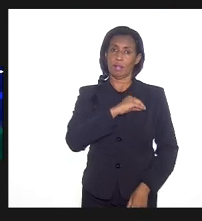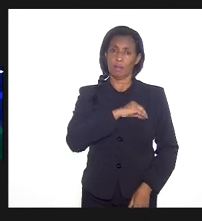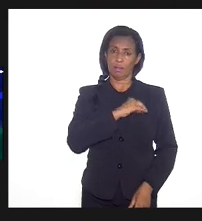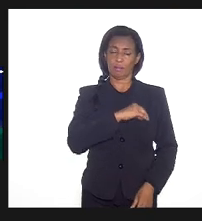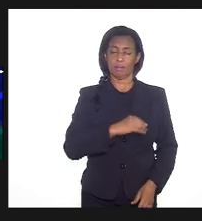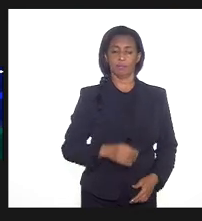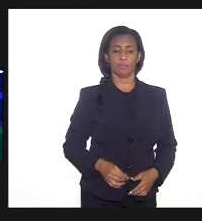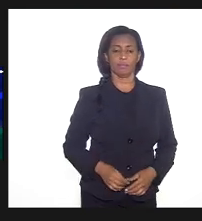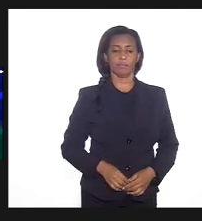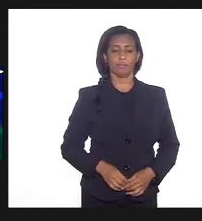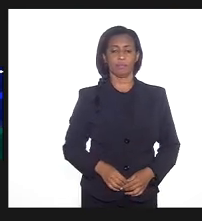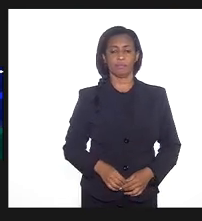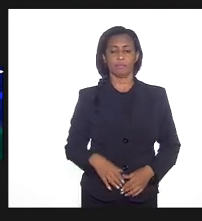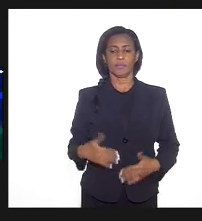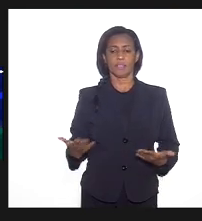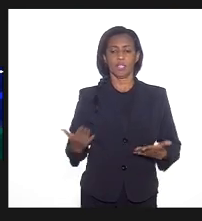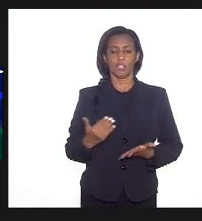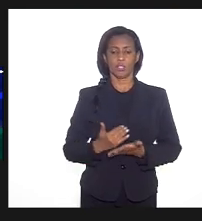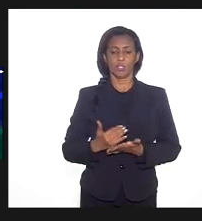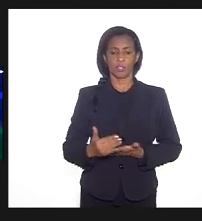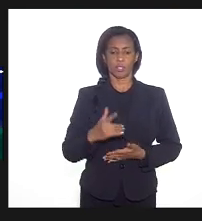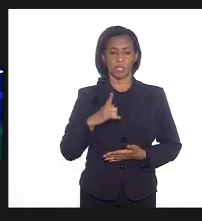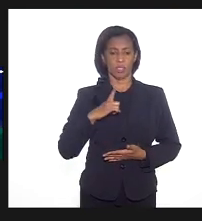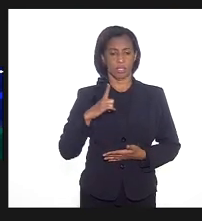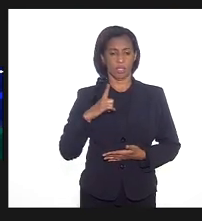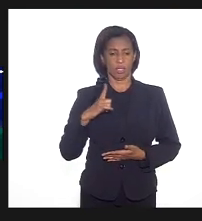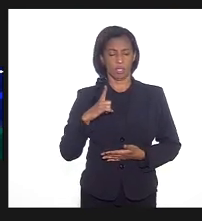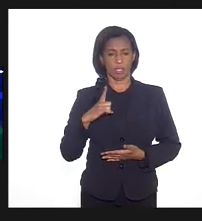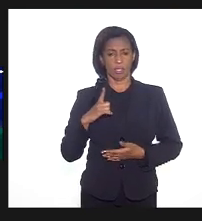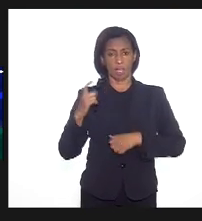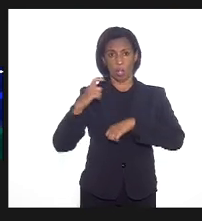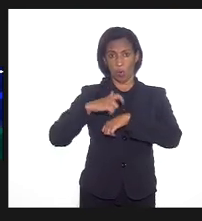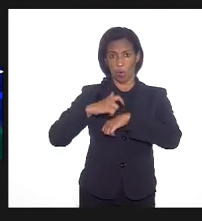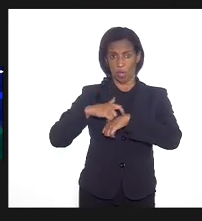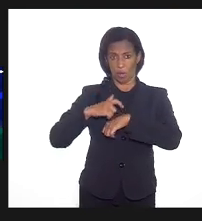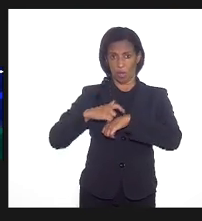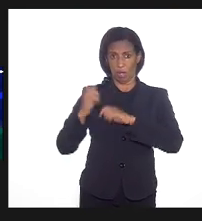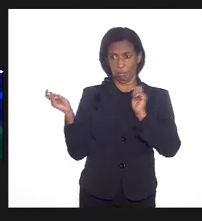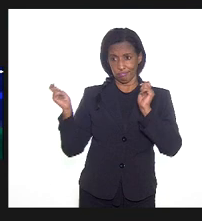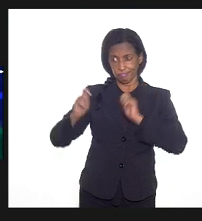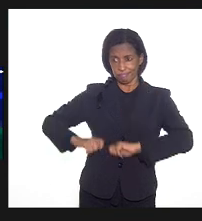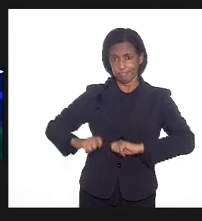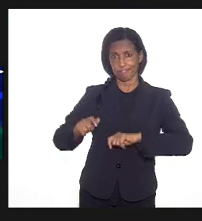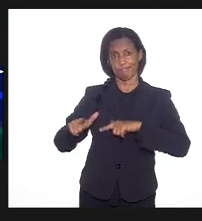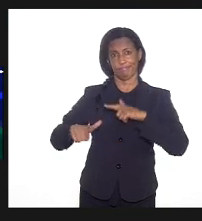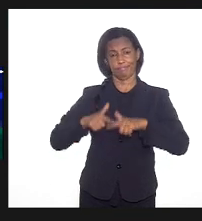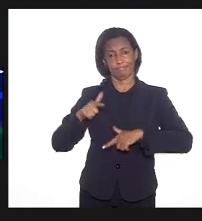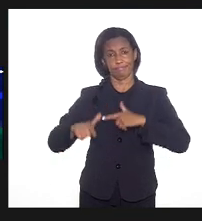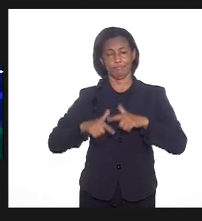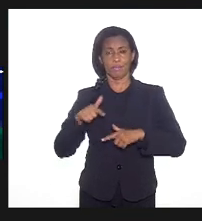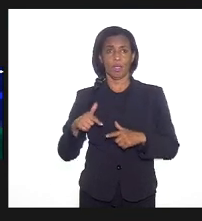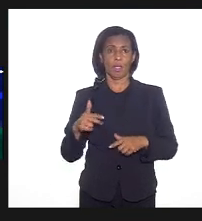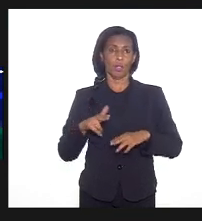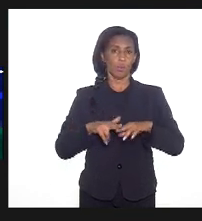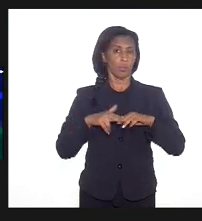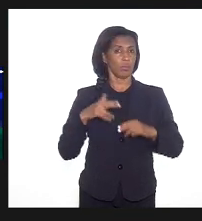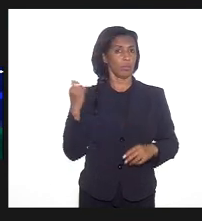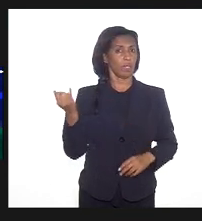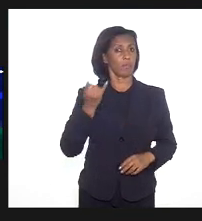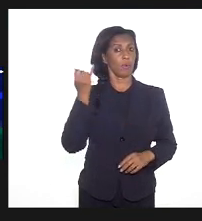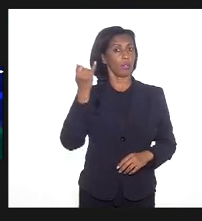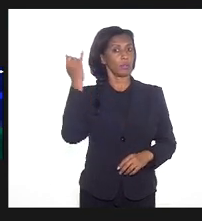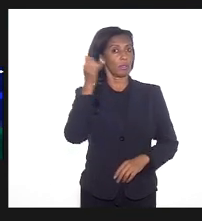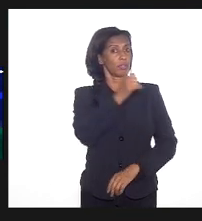desde que exista compatibilidade de horário por isso é tão importante que a enfermagem